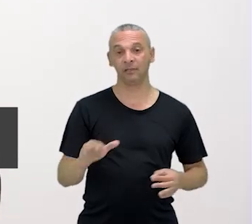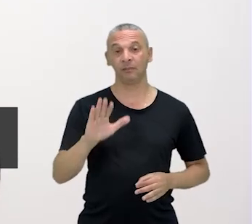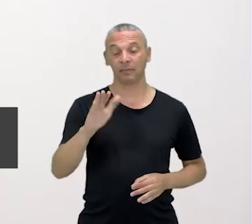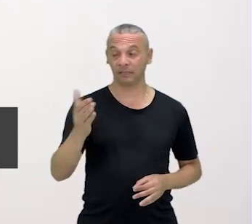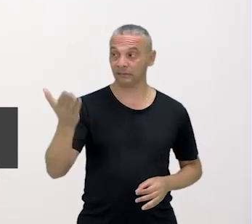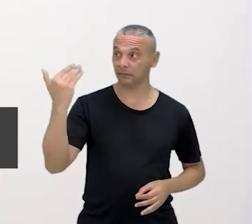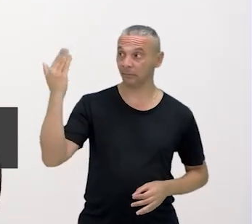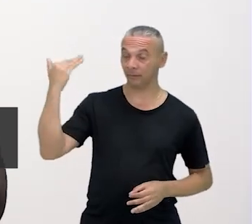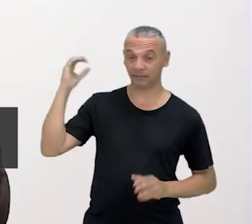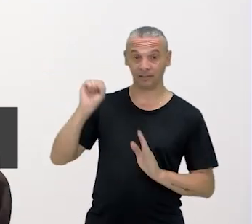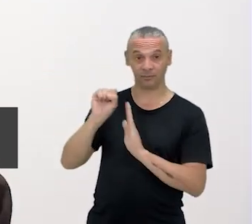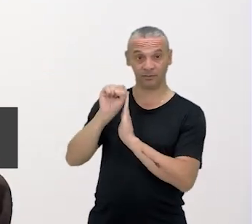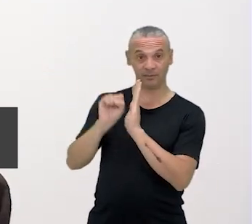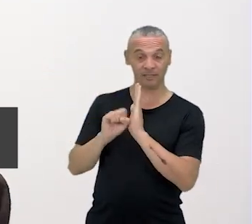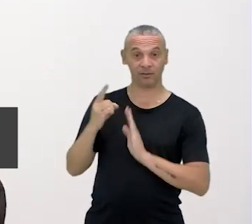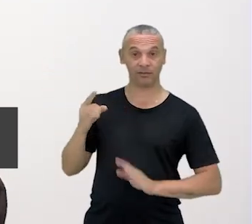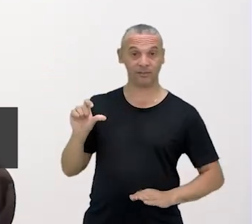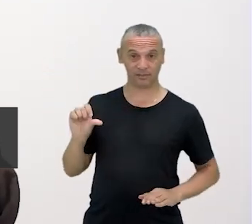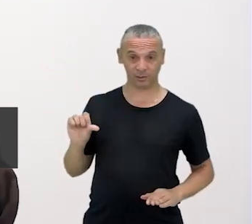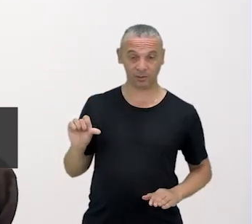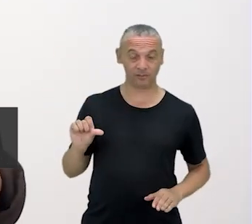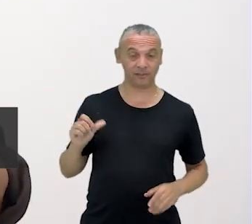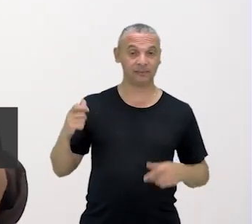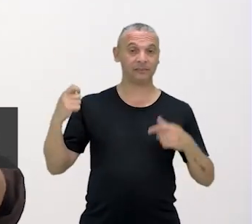época, pedia-se um